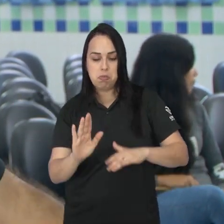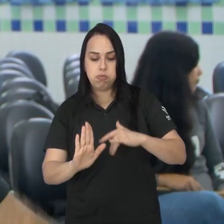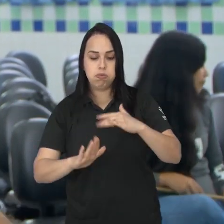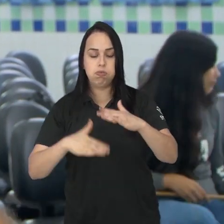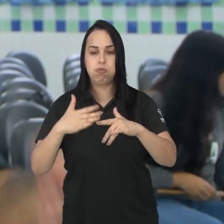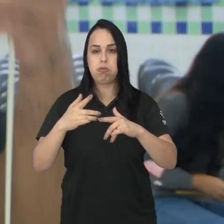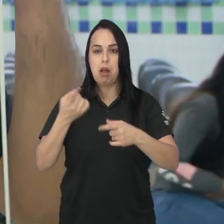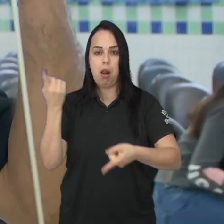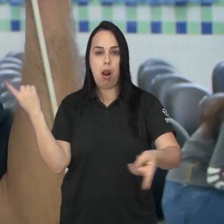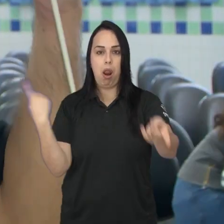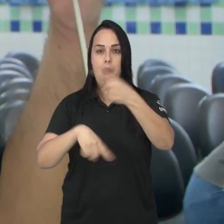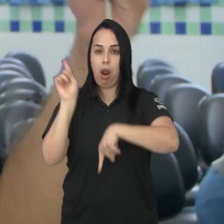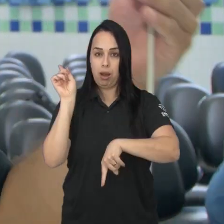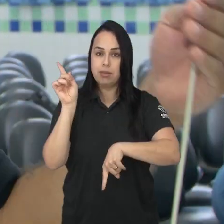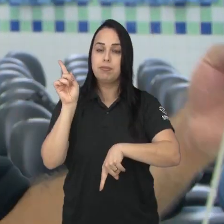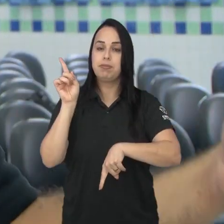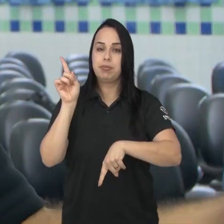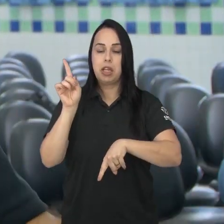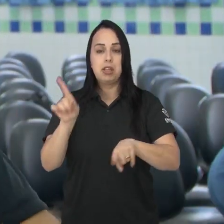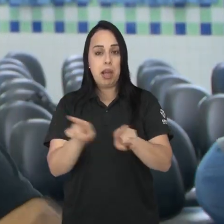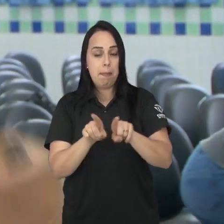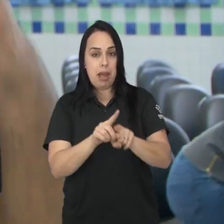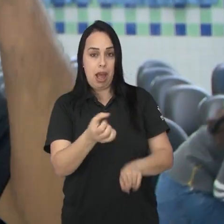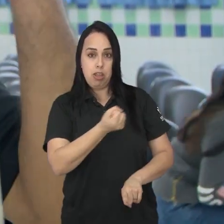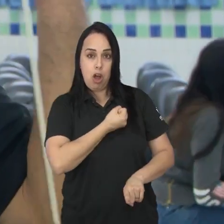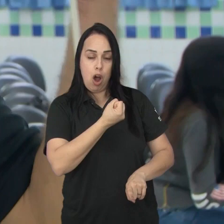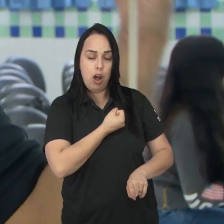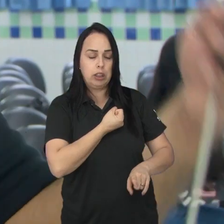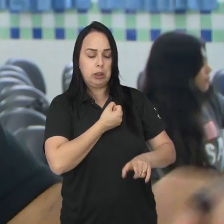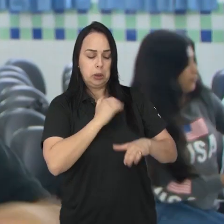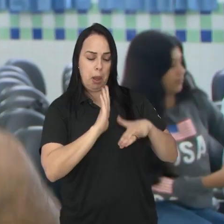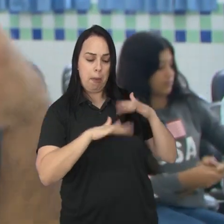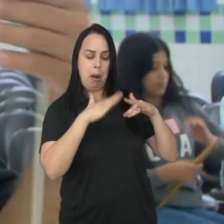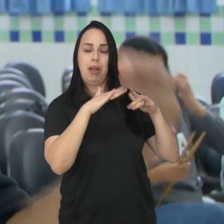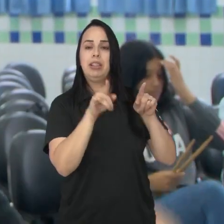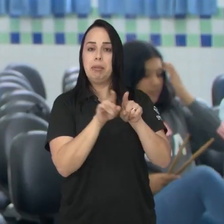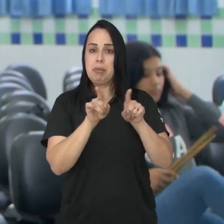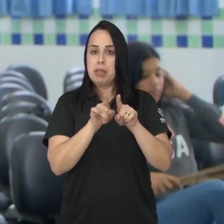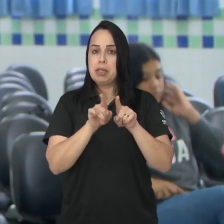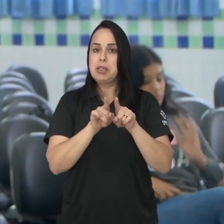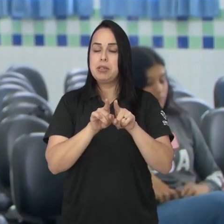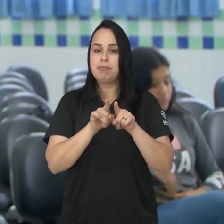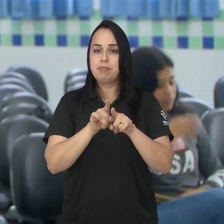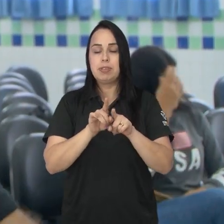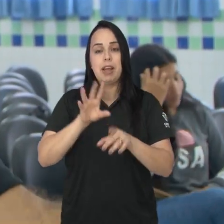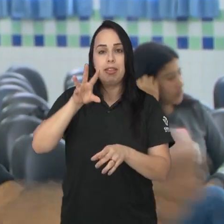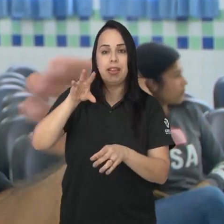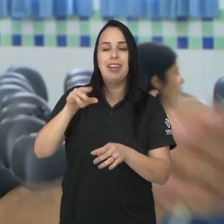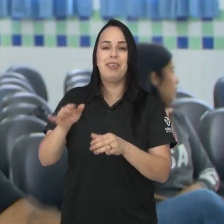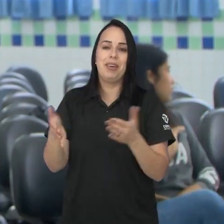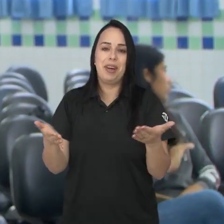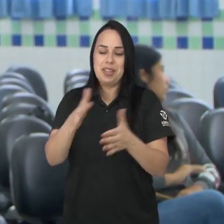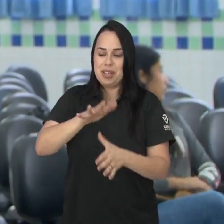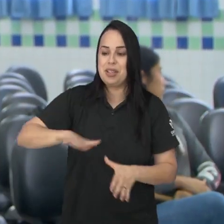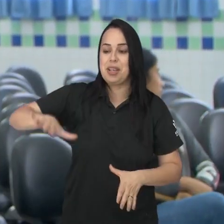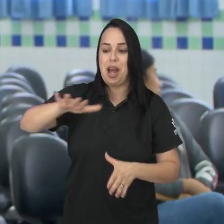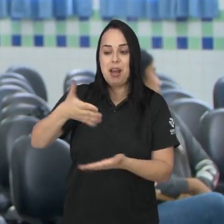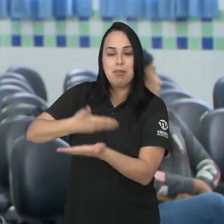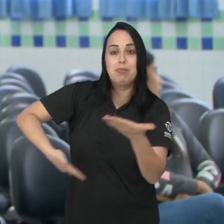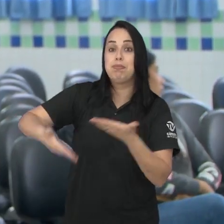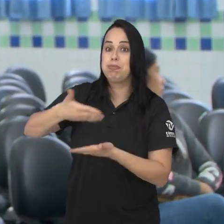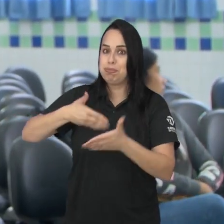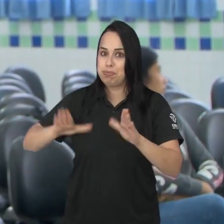eles avancem em suas notas, na sua performance dentre as matérias e dentre a turma, né,